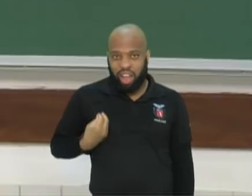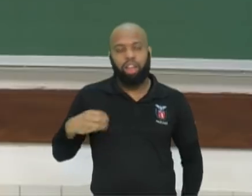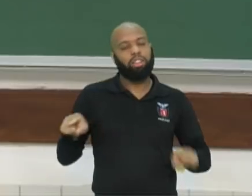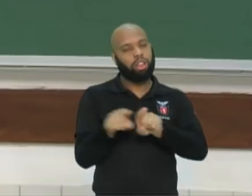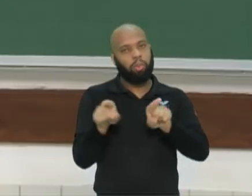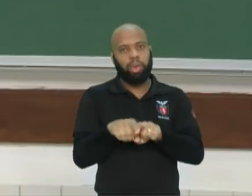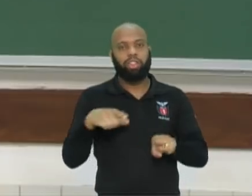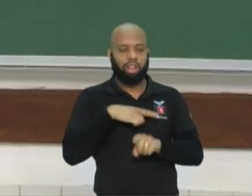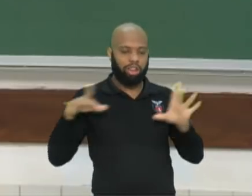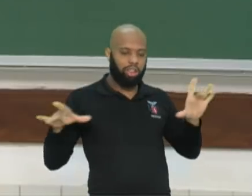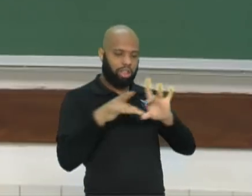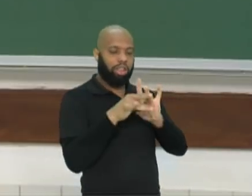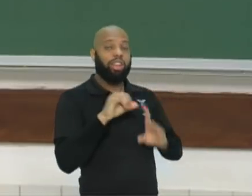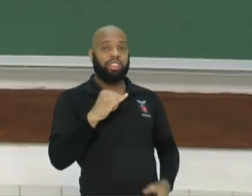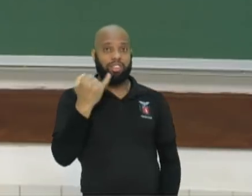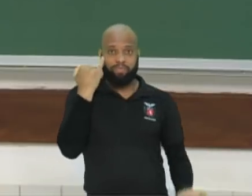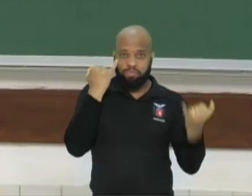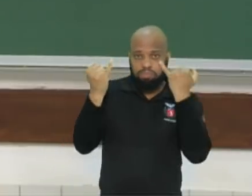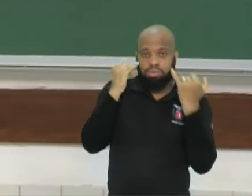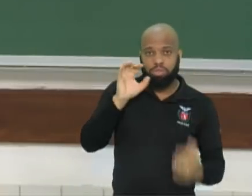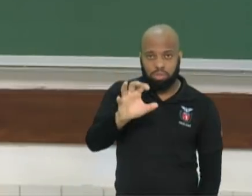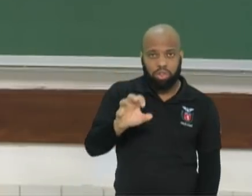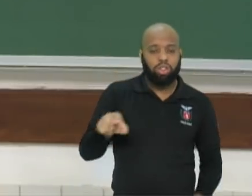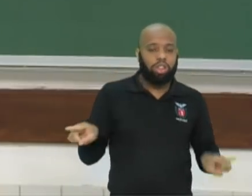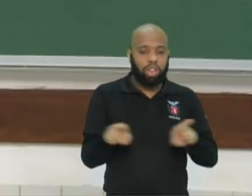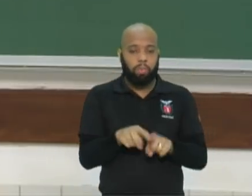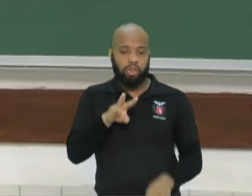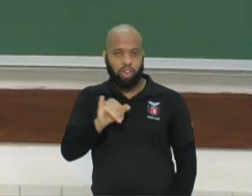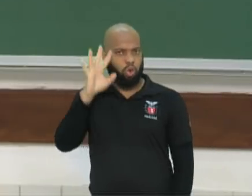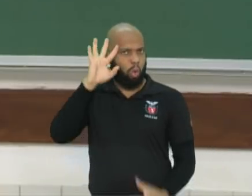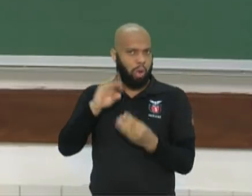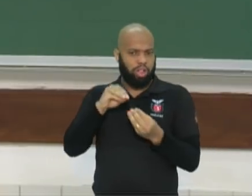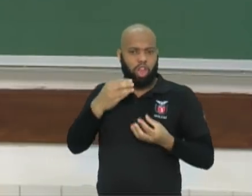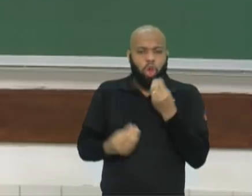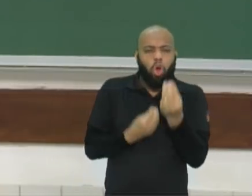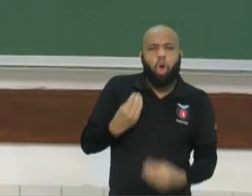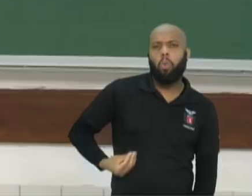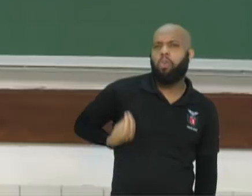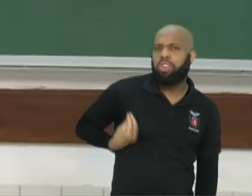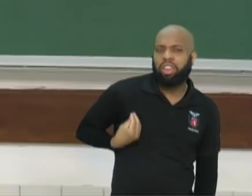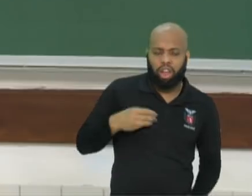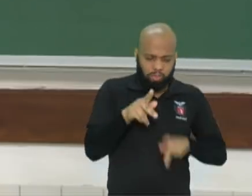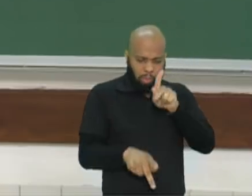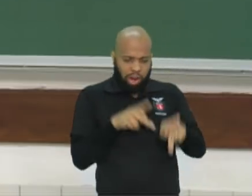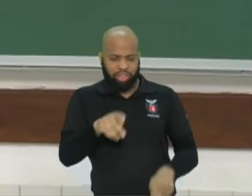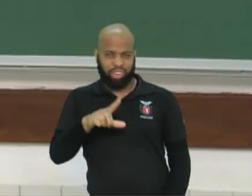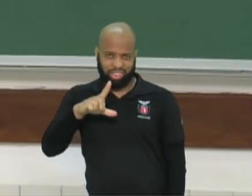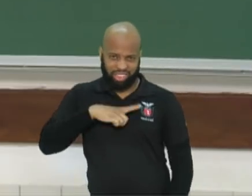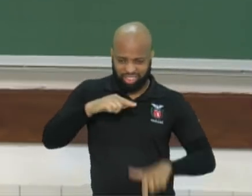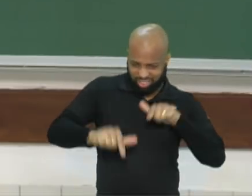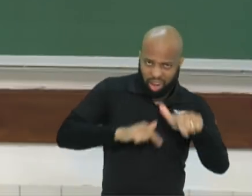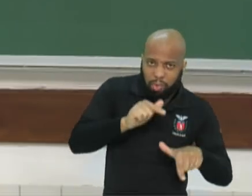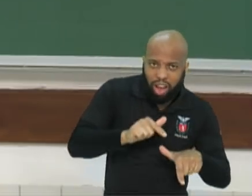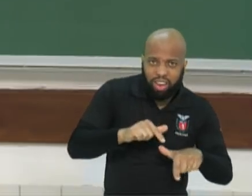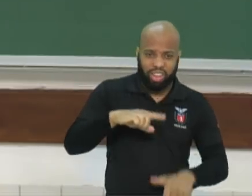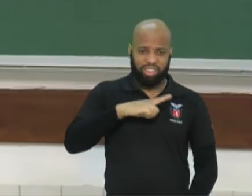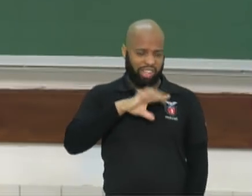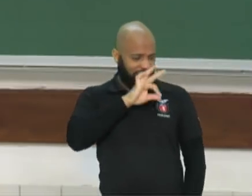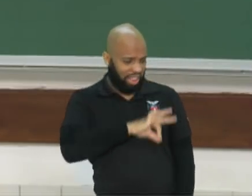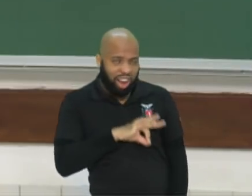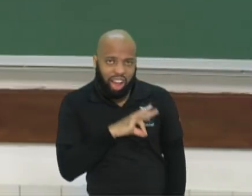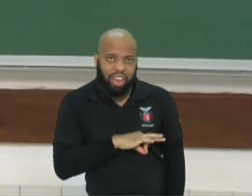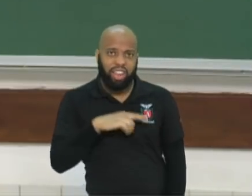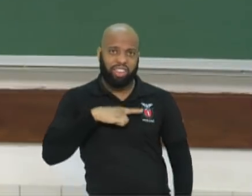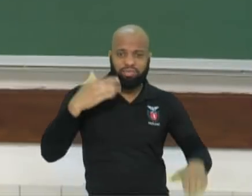gente pensa nesses dados, é entender como vive essa população. Será que tem emprego, tem renda,